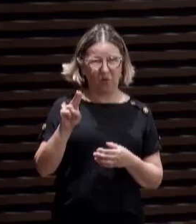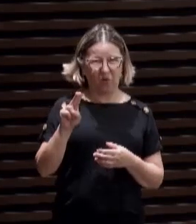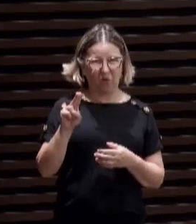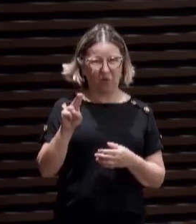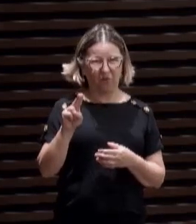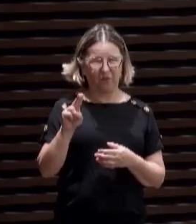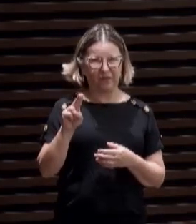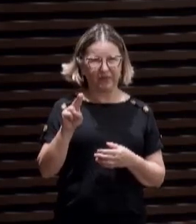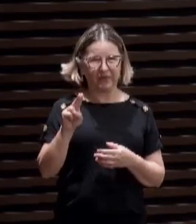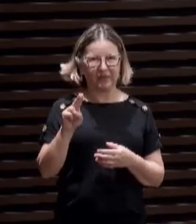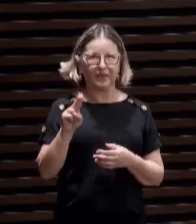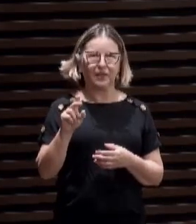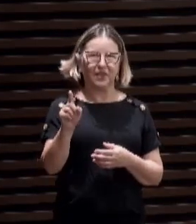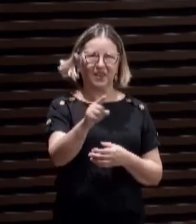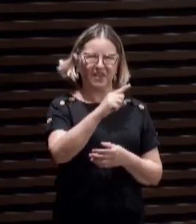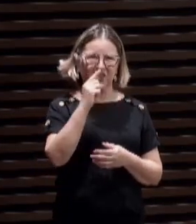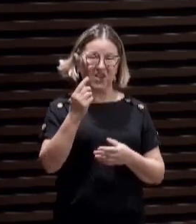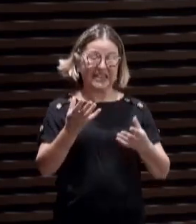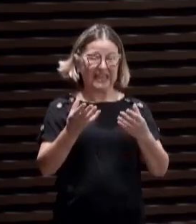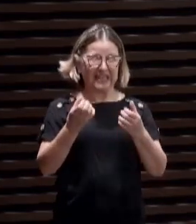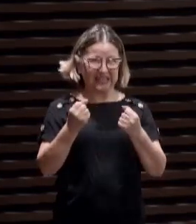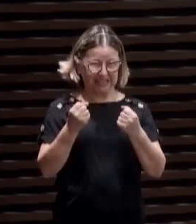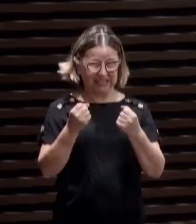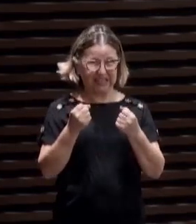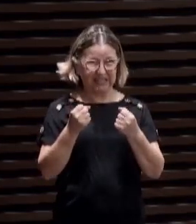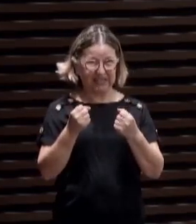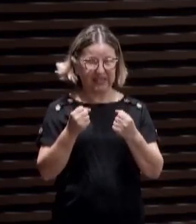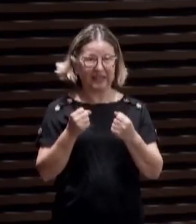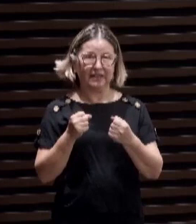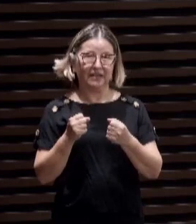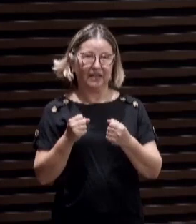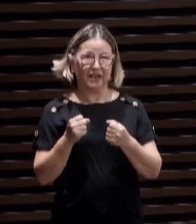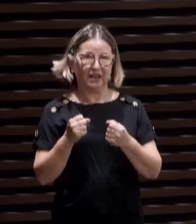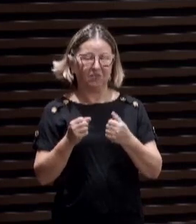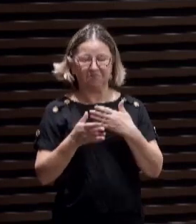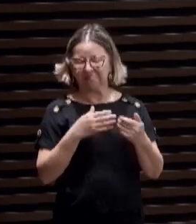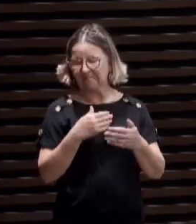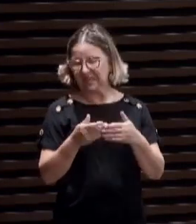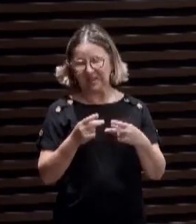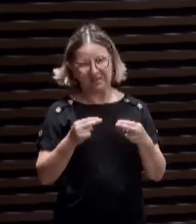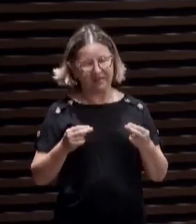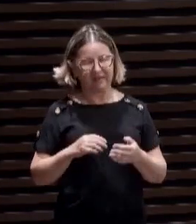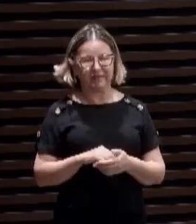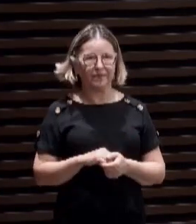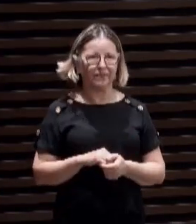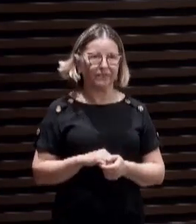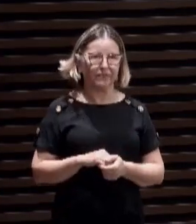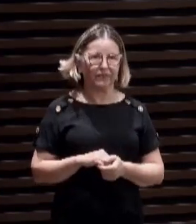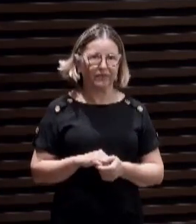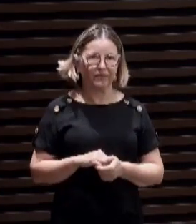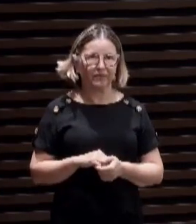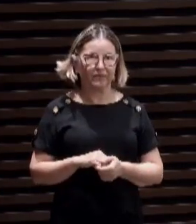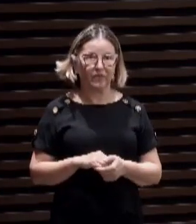nós estamos relativizando. Se não for o que a palavra de Deus diz para nós. O exemplo que eu dei aqui do Natal